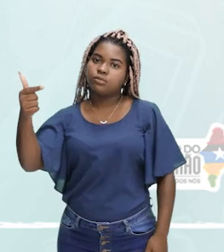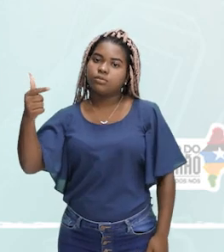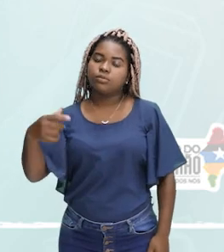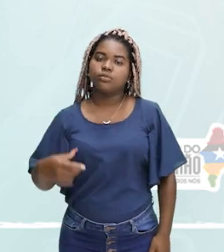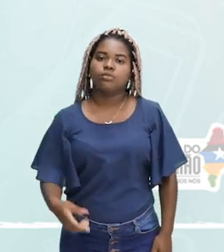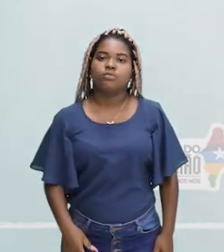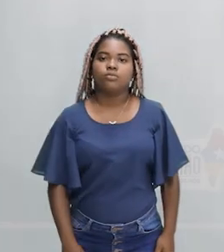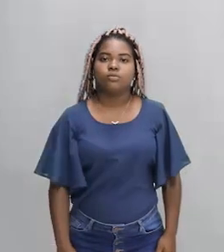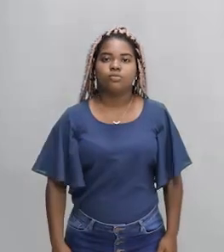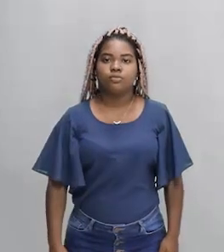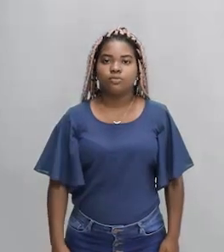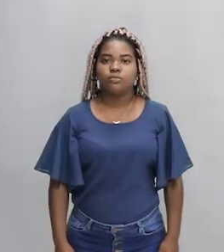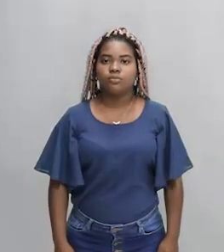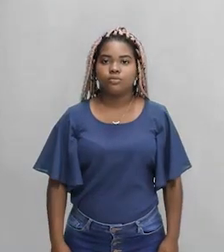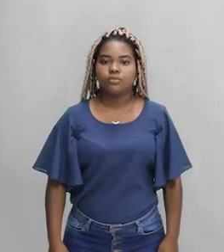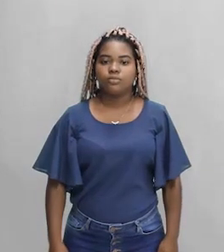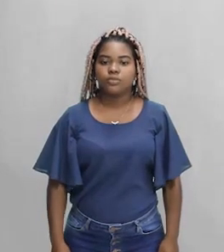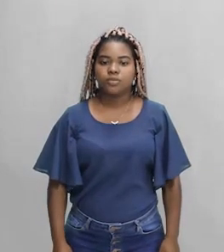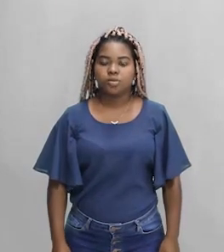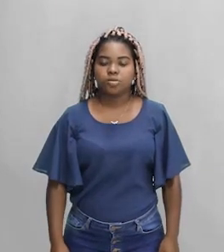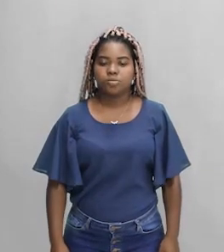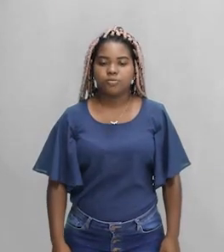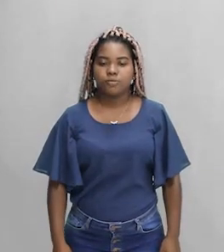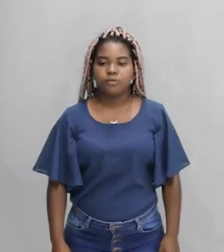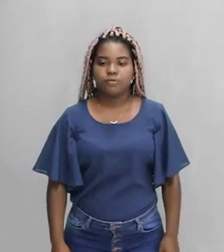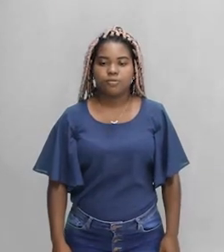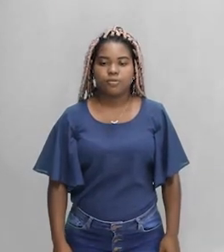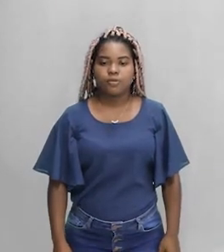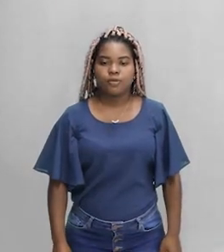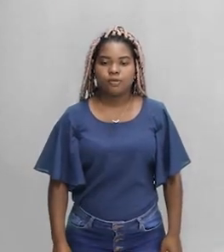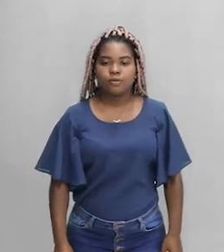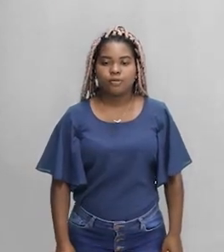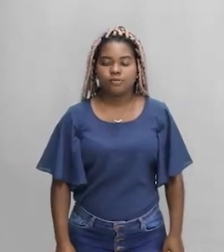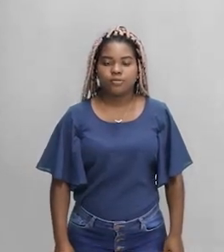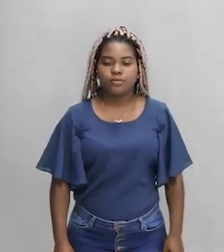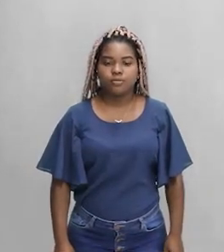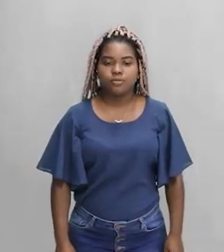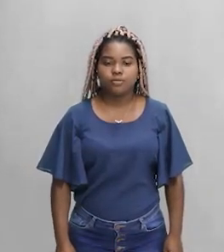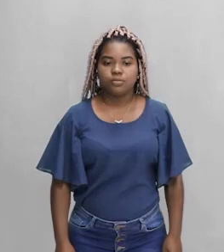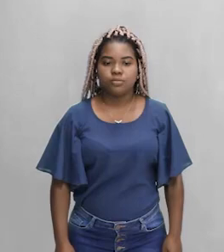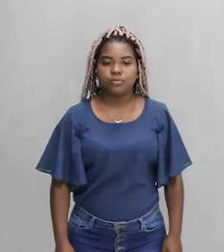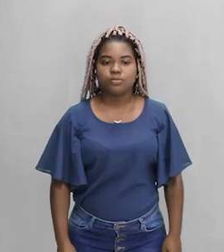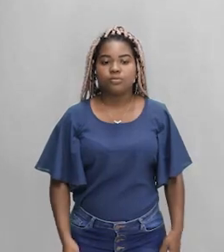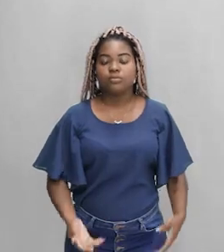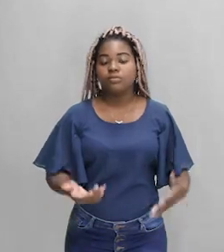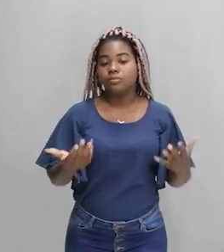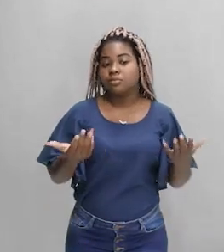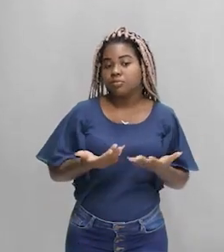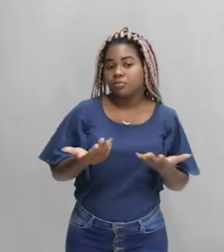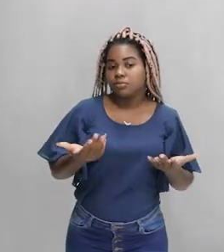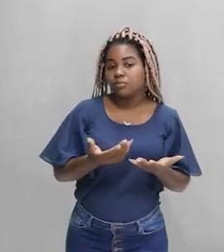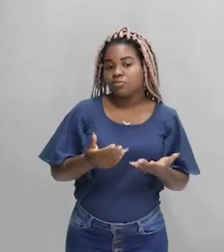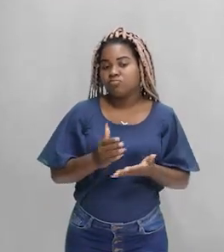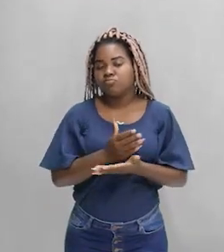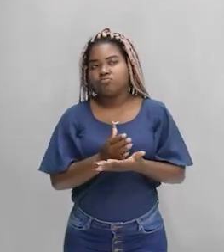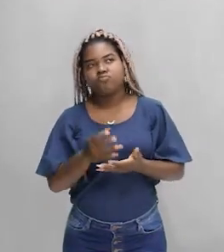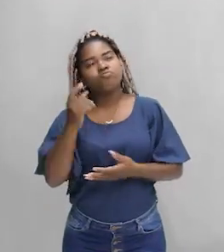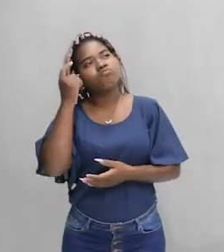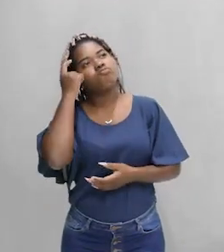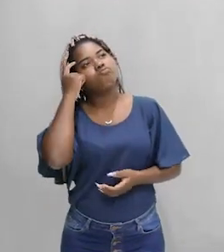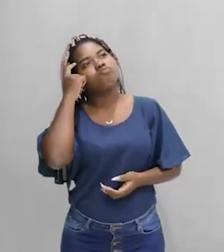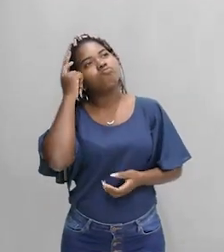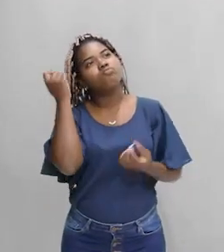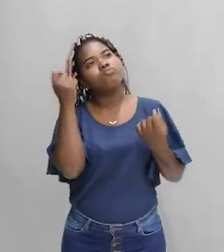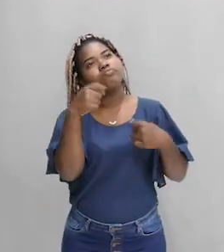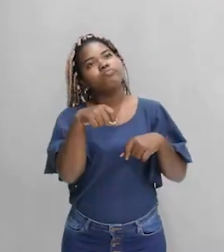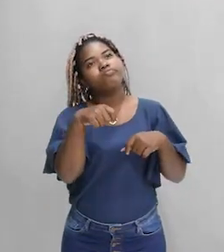menos x ao quadrado. Então, meu objetivo é determinar o menor valor. Gente, aqui nós já vamos começar a pensar o que é